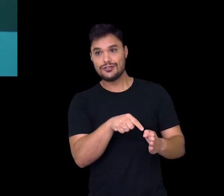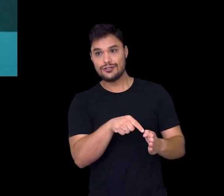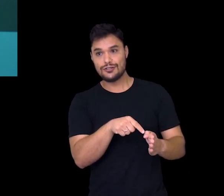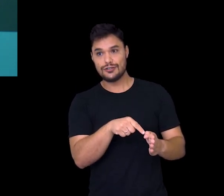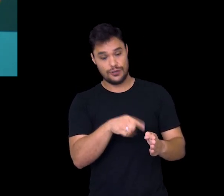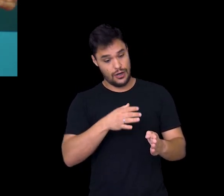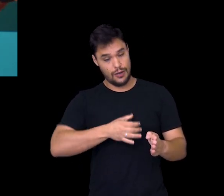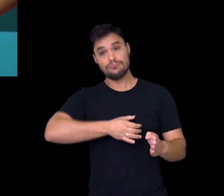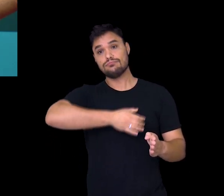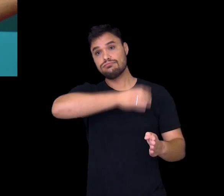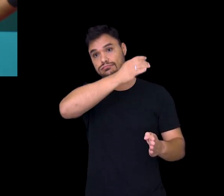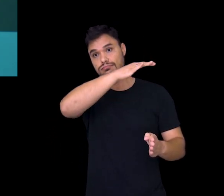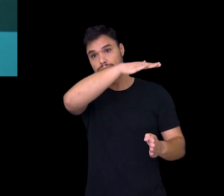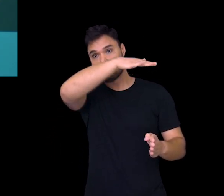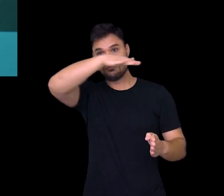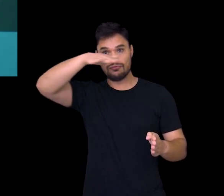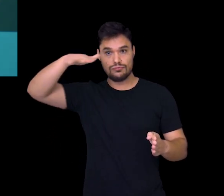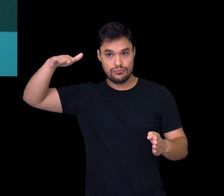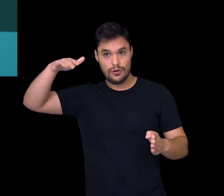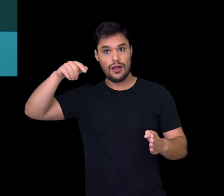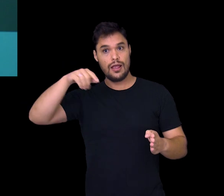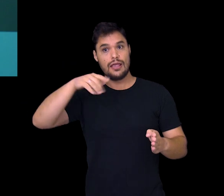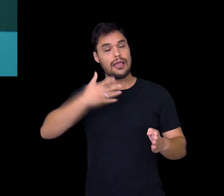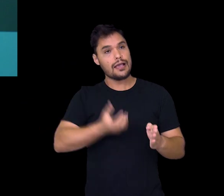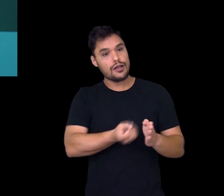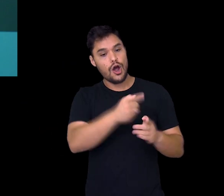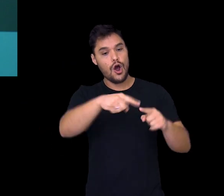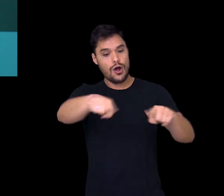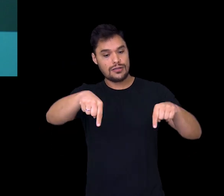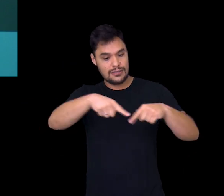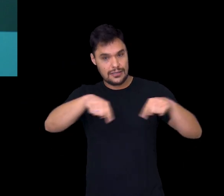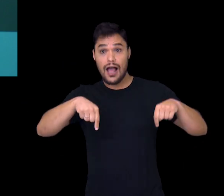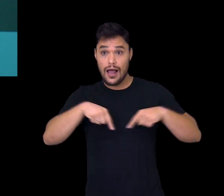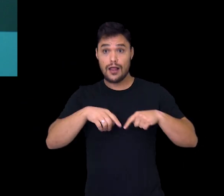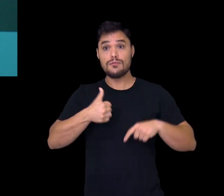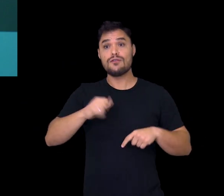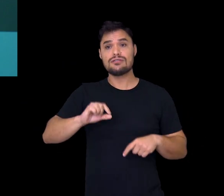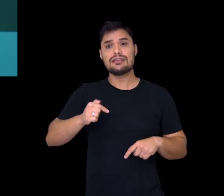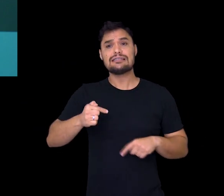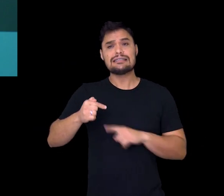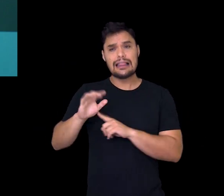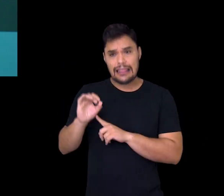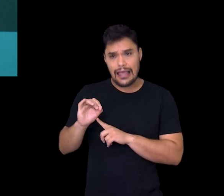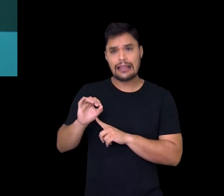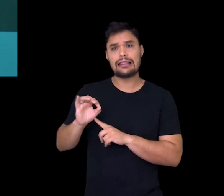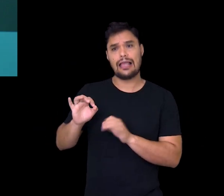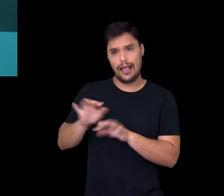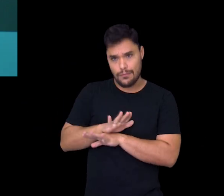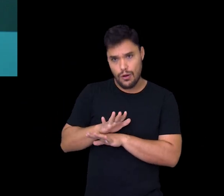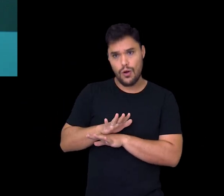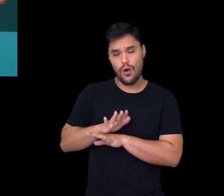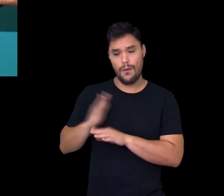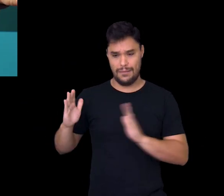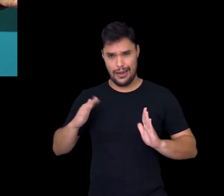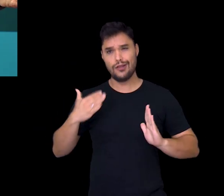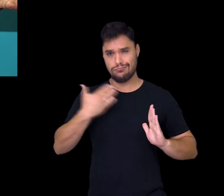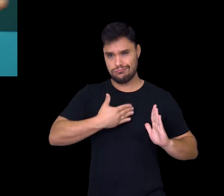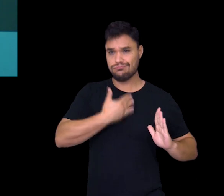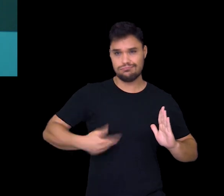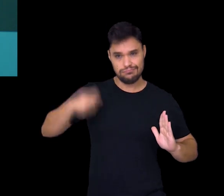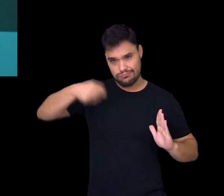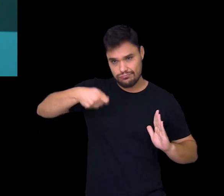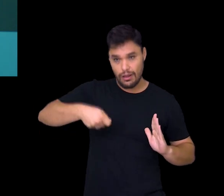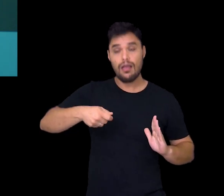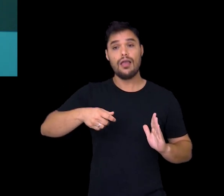criou todas essas salas. Logo depois, nos anos 70, quando acabou esse período, ele transferiu essas estruturas todas para lá. Maurício